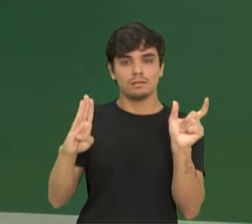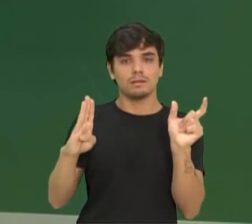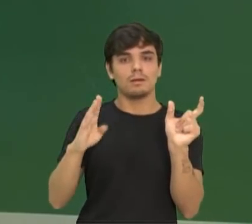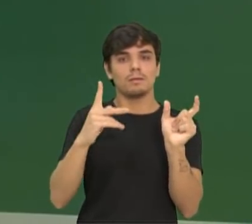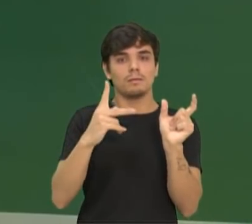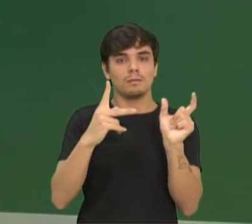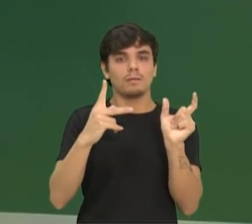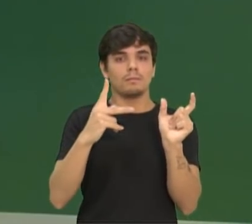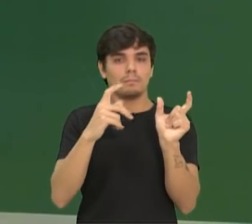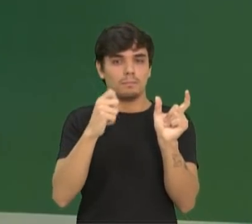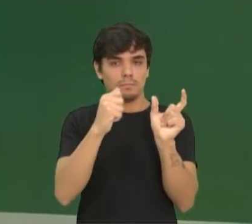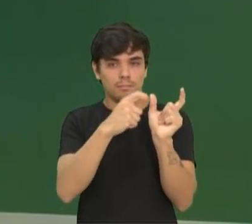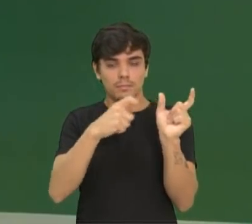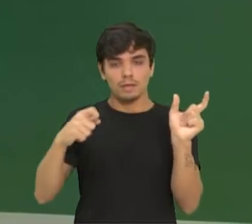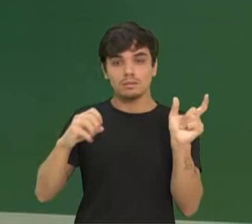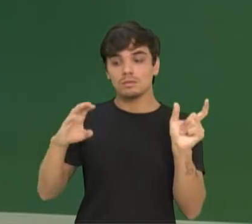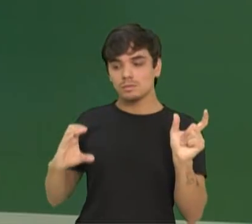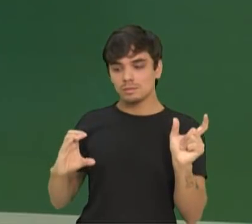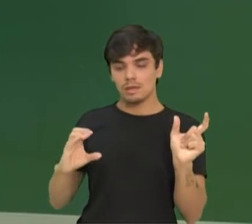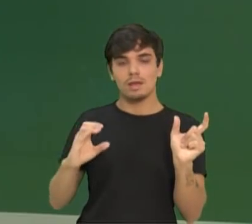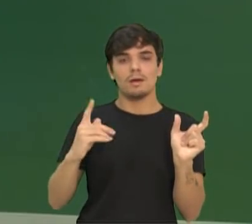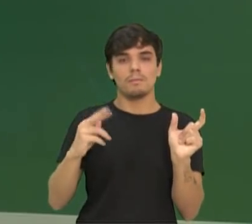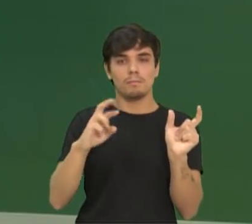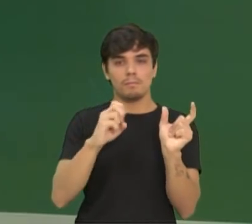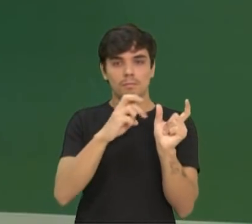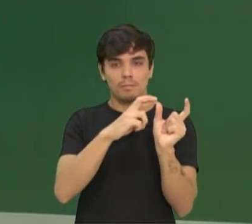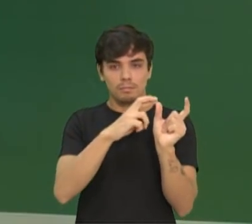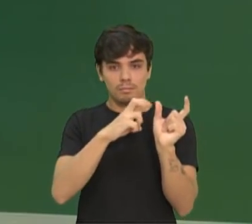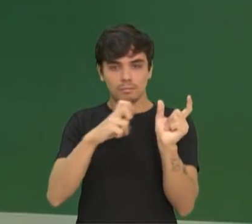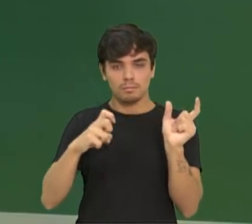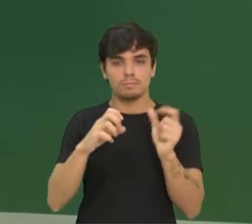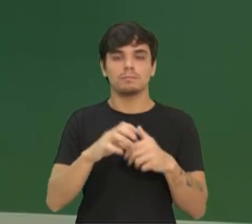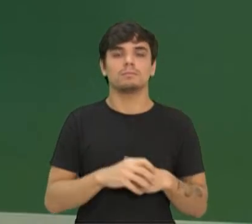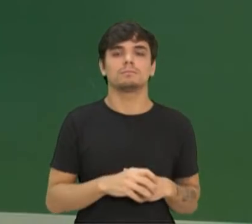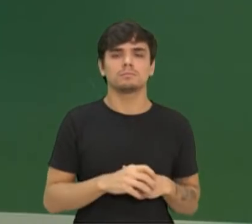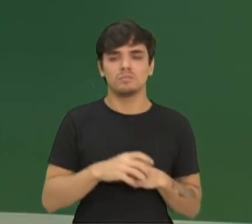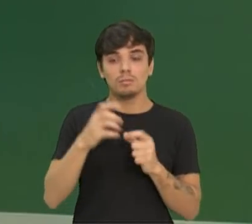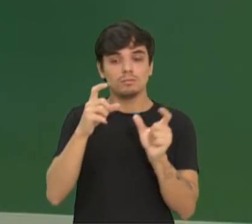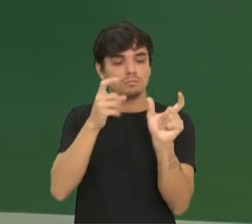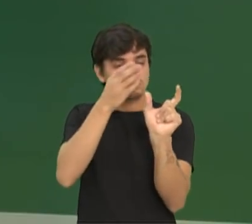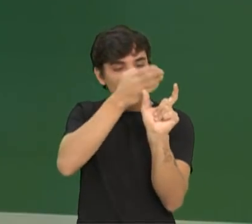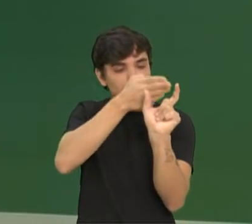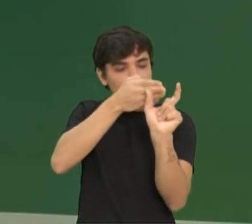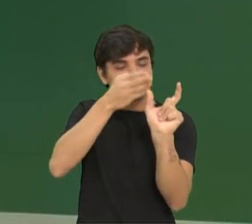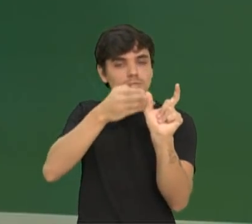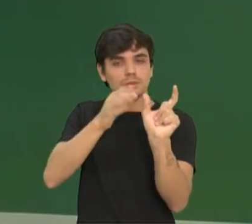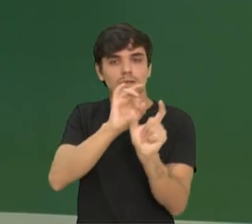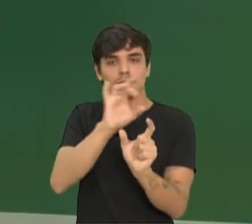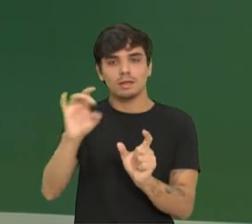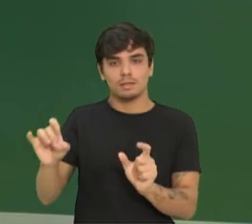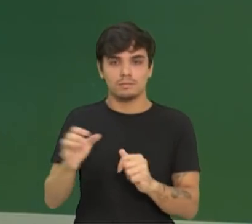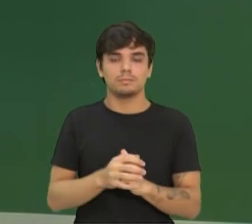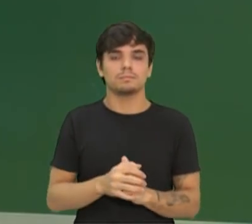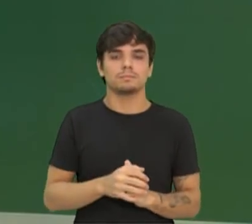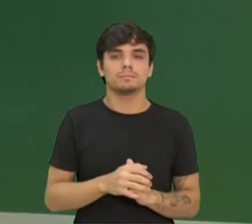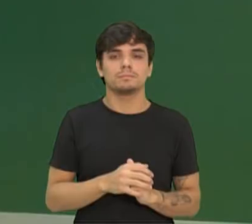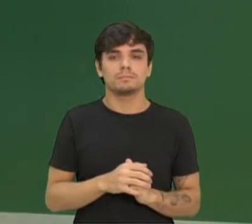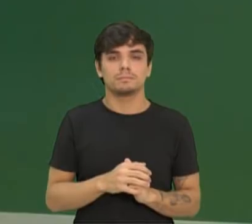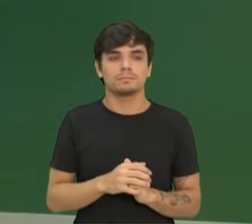C, são proparoxítonas. Vamos fazer uma divisão rapidamente dessas palavras. Já fizemos de Taubaté, mas faremos de